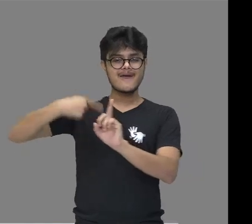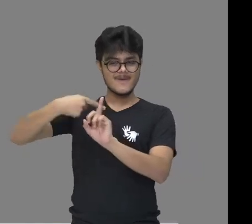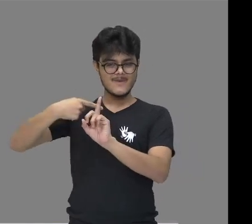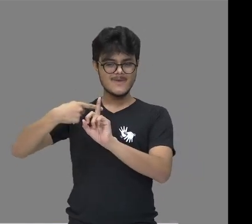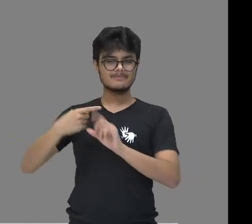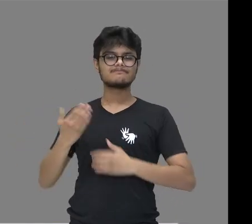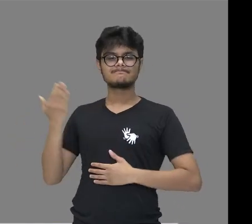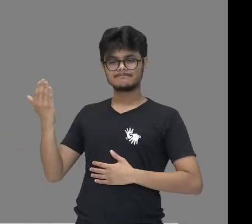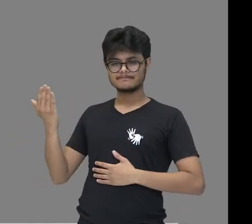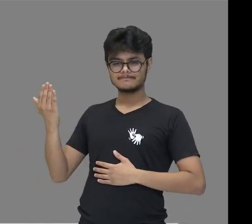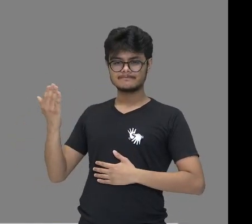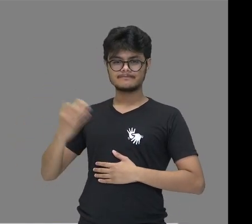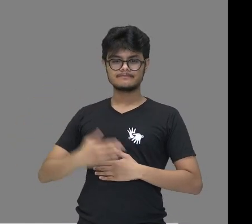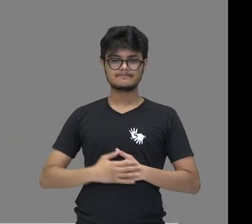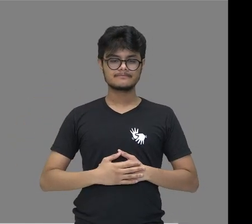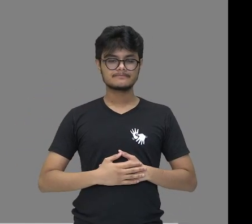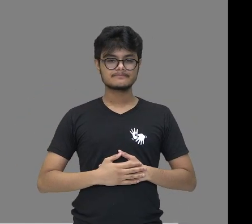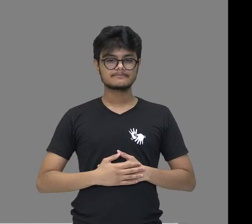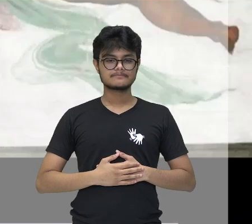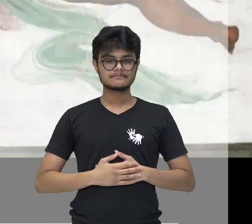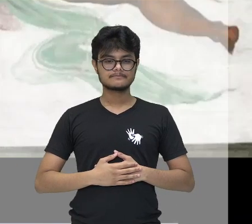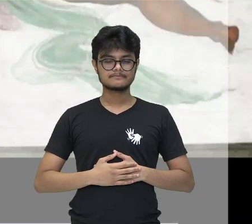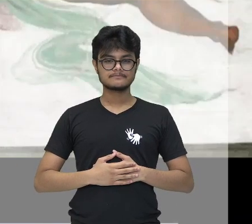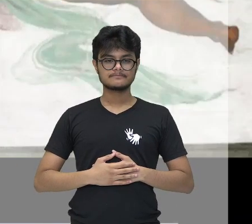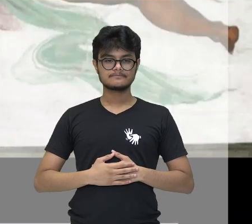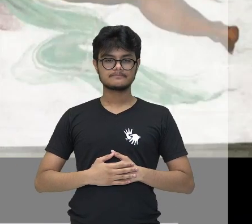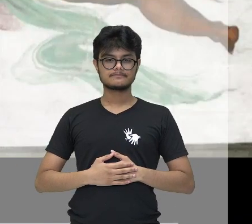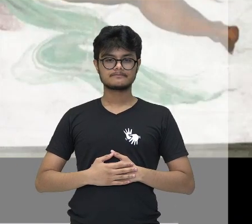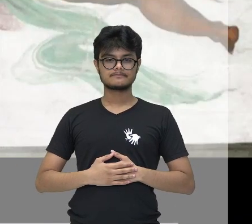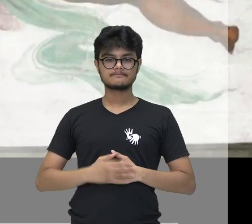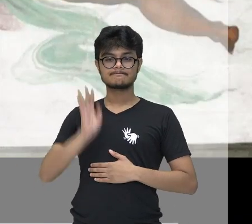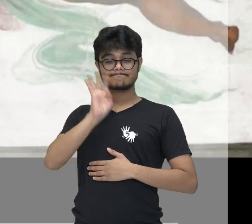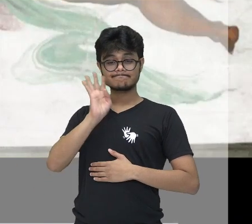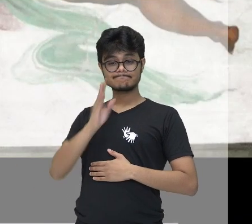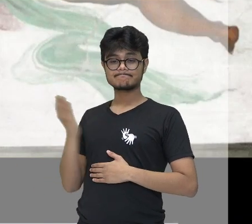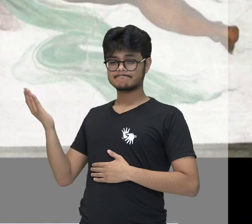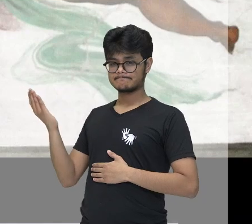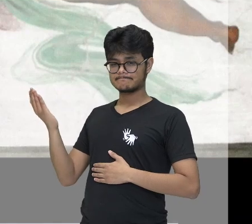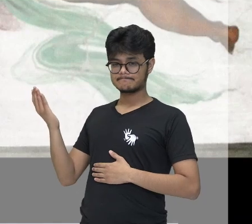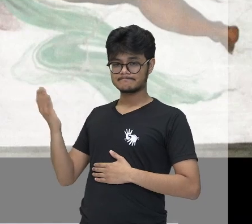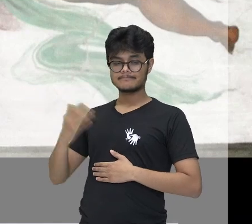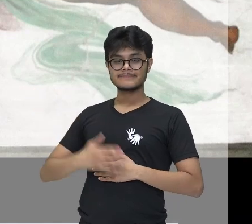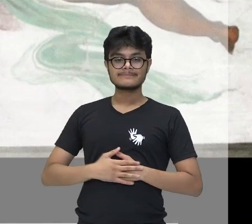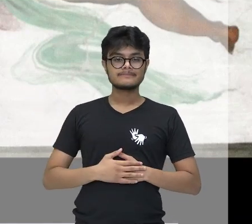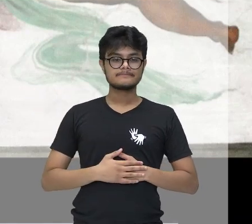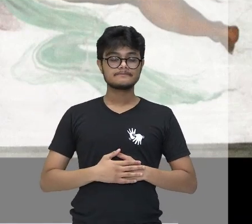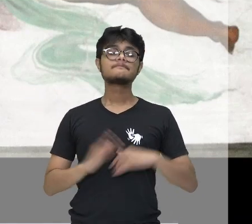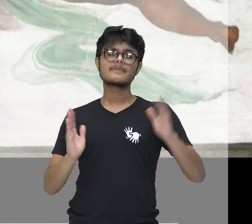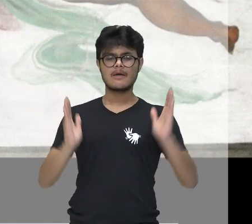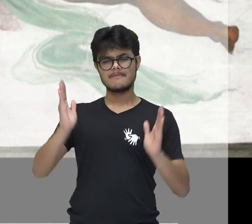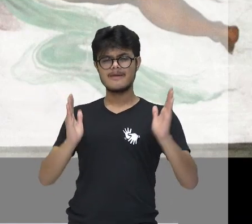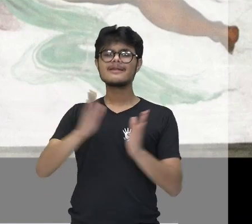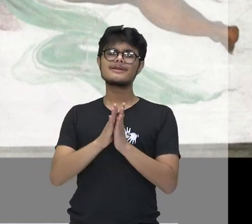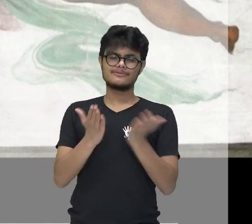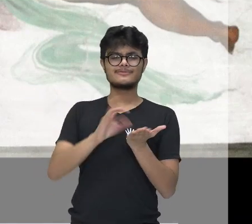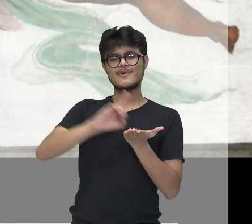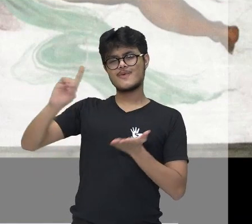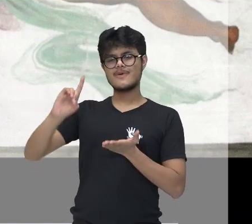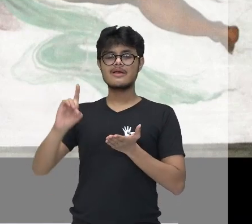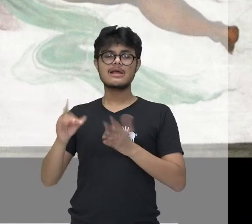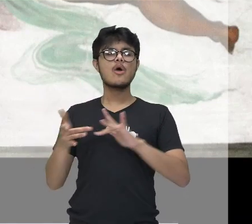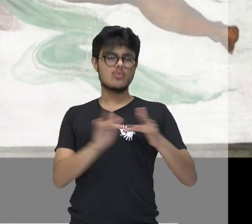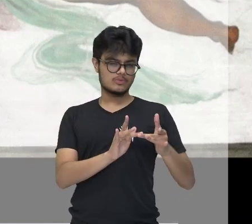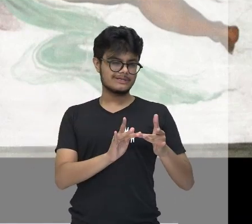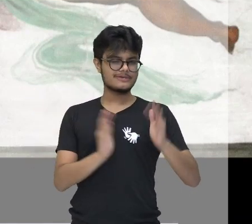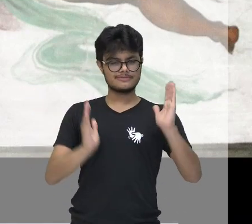de Adão, certo? Aqui com detalhes, é uma passagem bíblica de